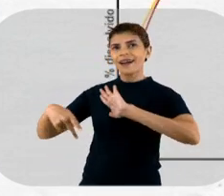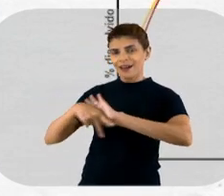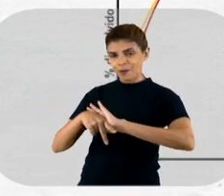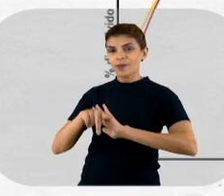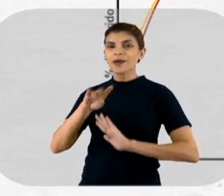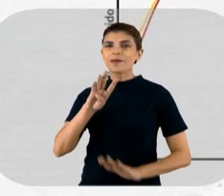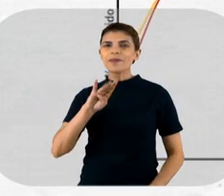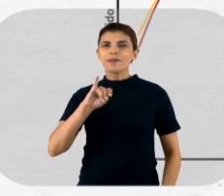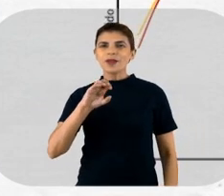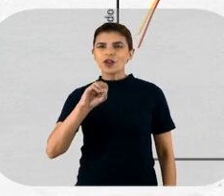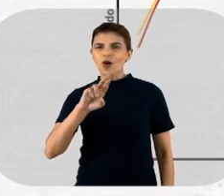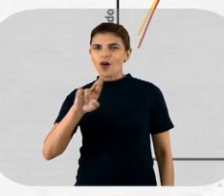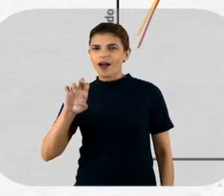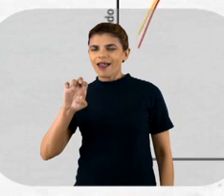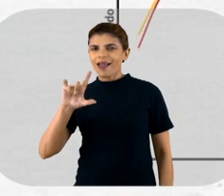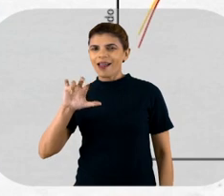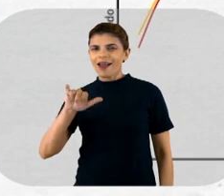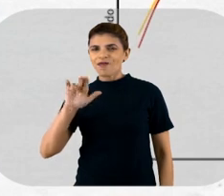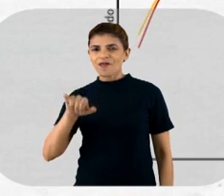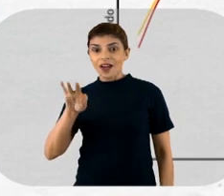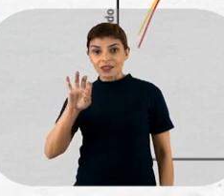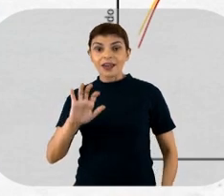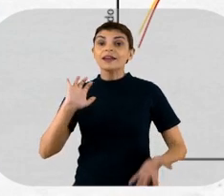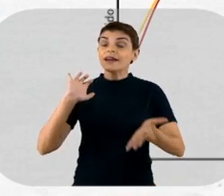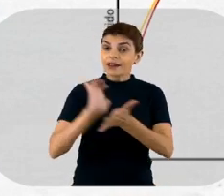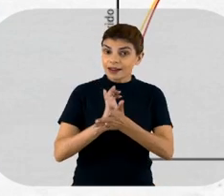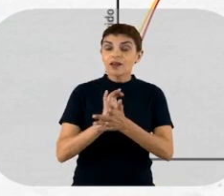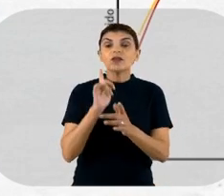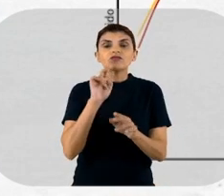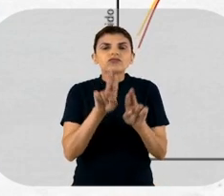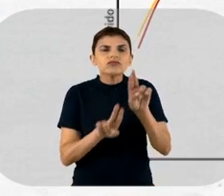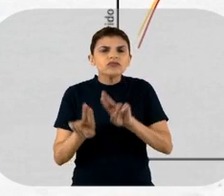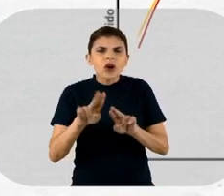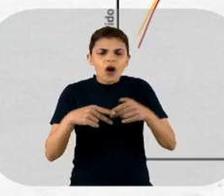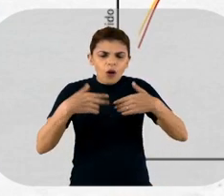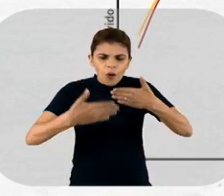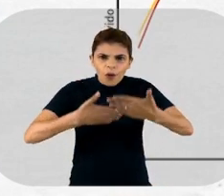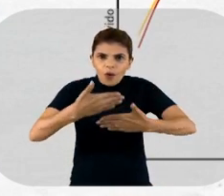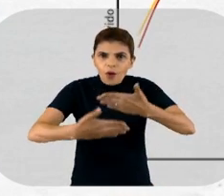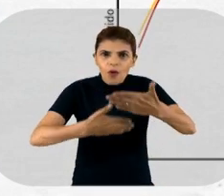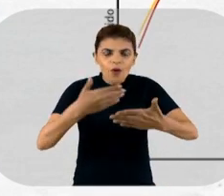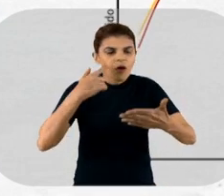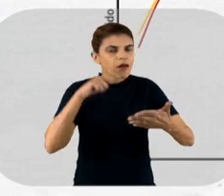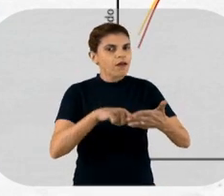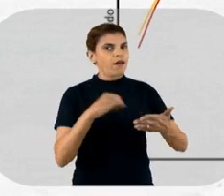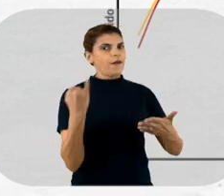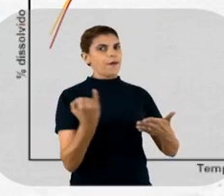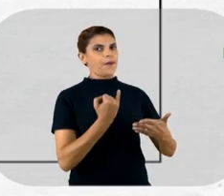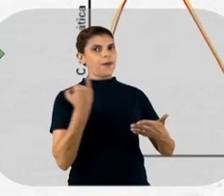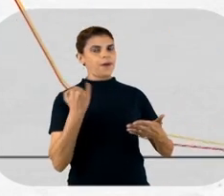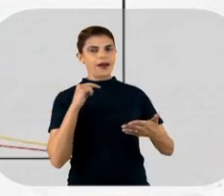vivo. Nesse caso, podem ser usados meios que simulem as condições fisiológicas do trato gastrointestinal como os meios